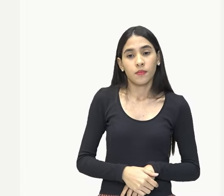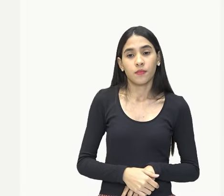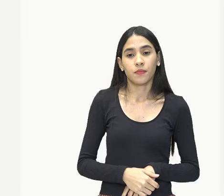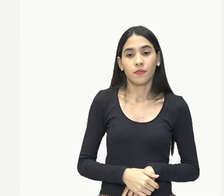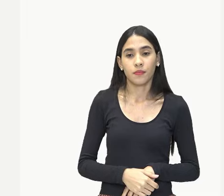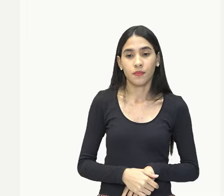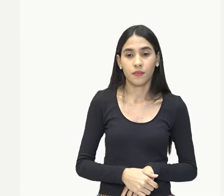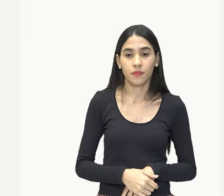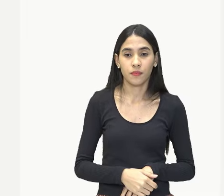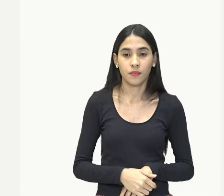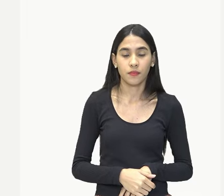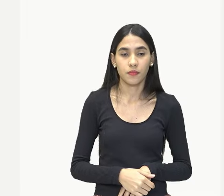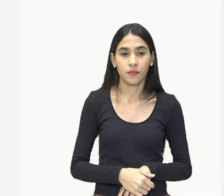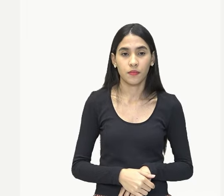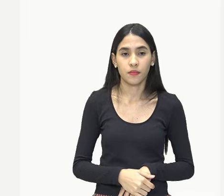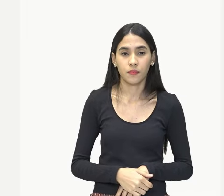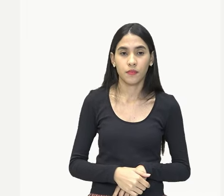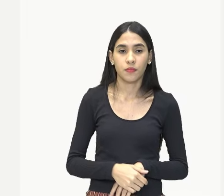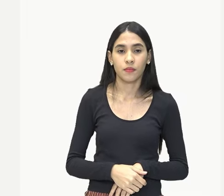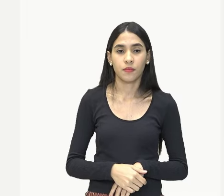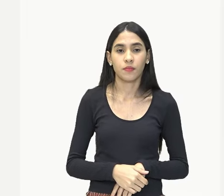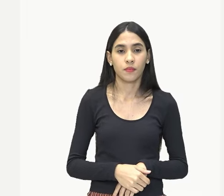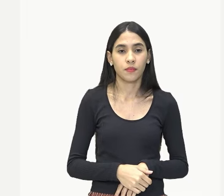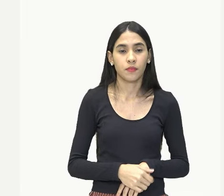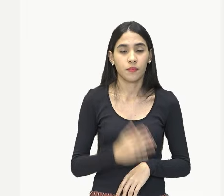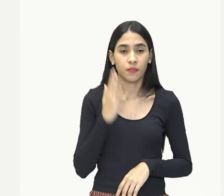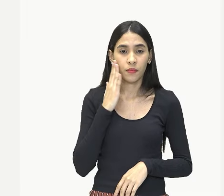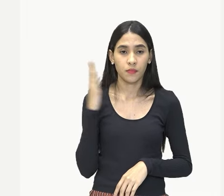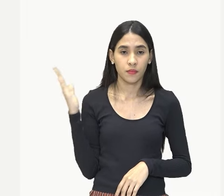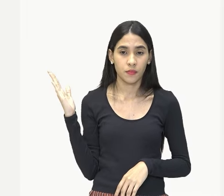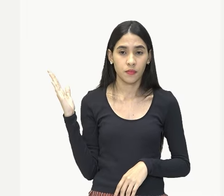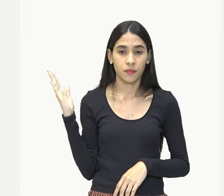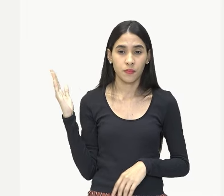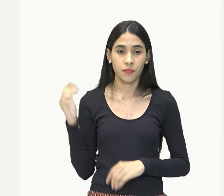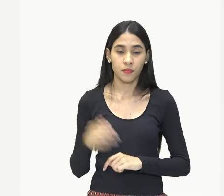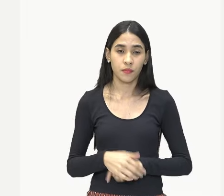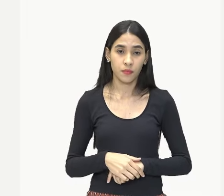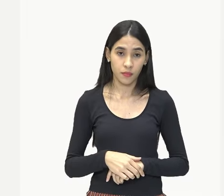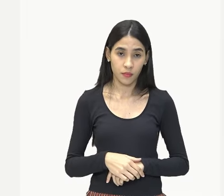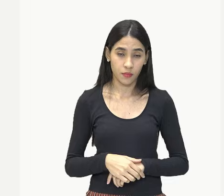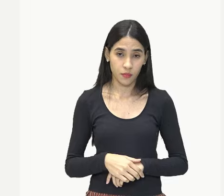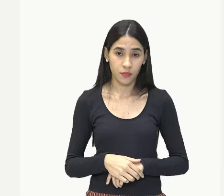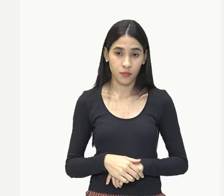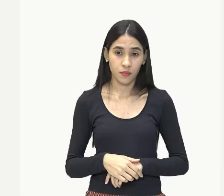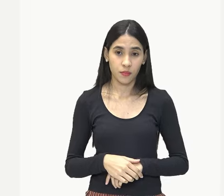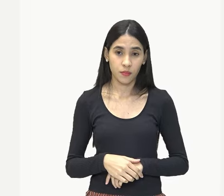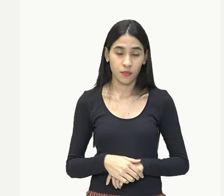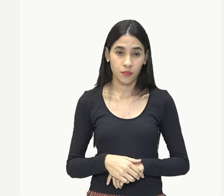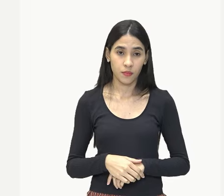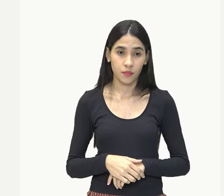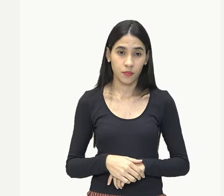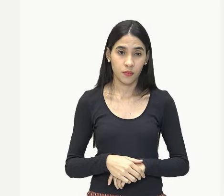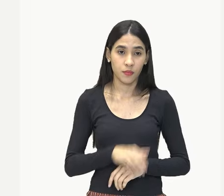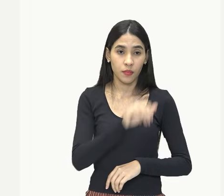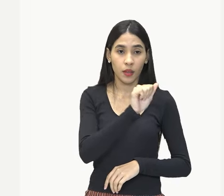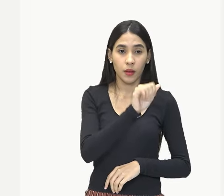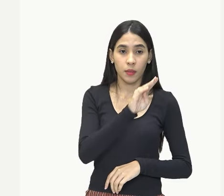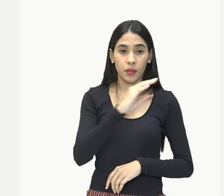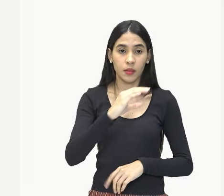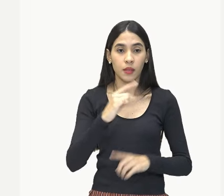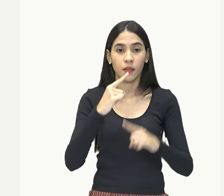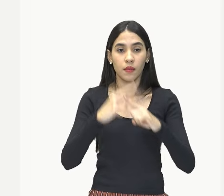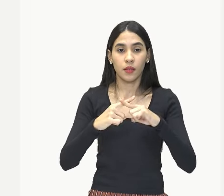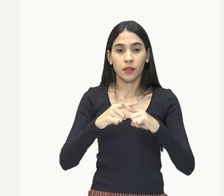Está aqui o nosso monômio, que vai ser multiplicado por este outro monômio. Complicou